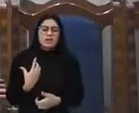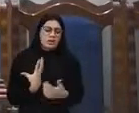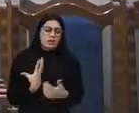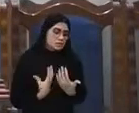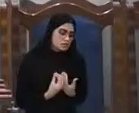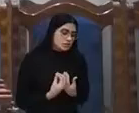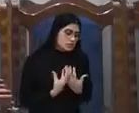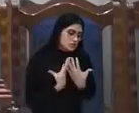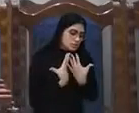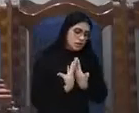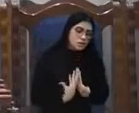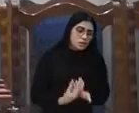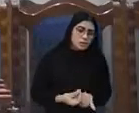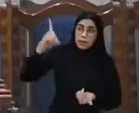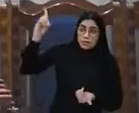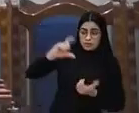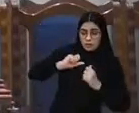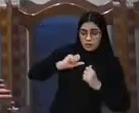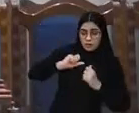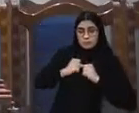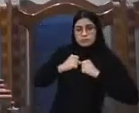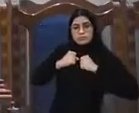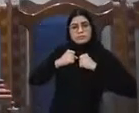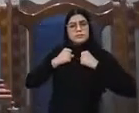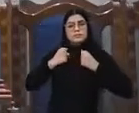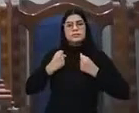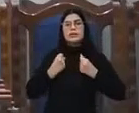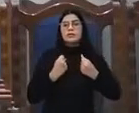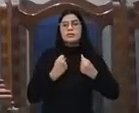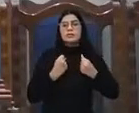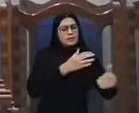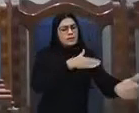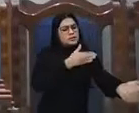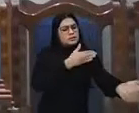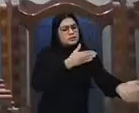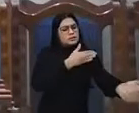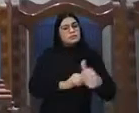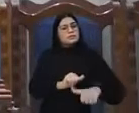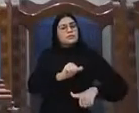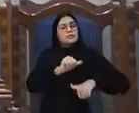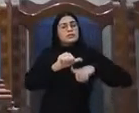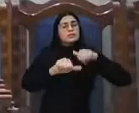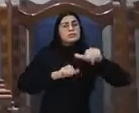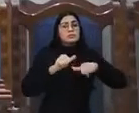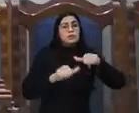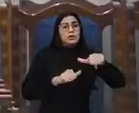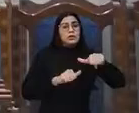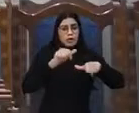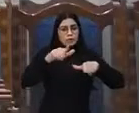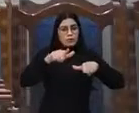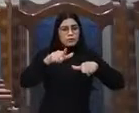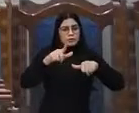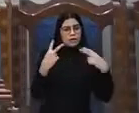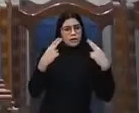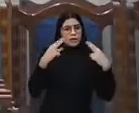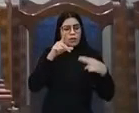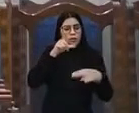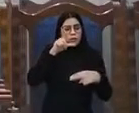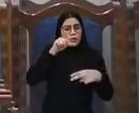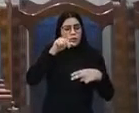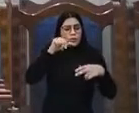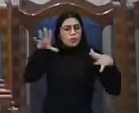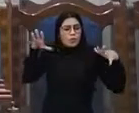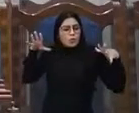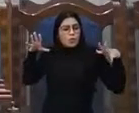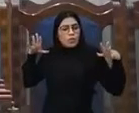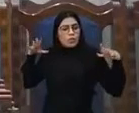glória a Deus, aleluia, diz que o Senhor, ele renova as forças, e faz você subir com asas como águia,